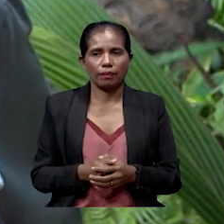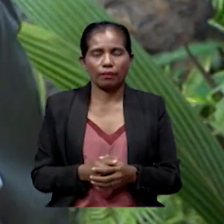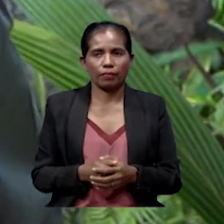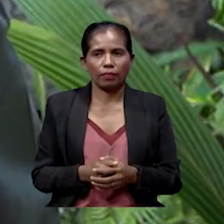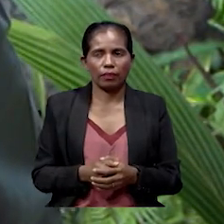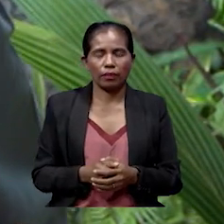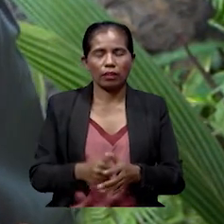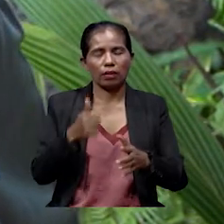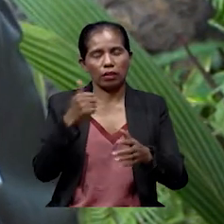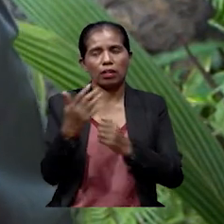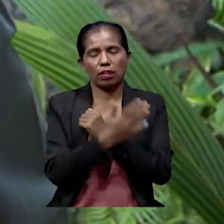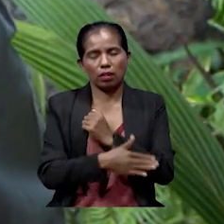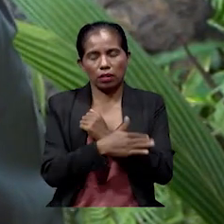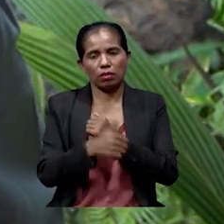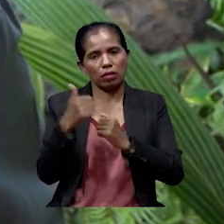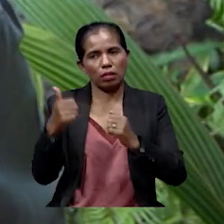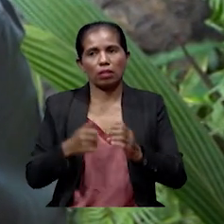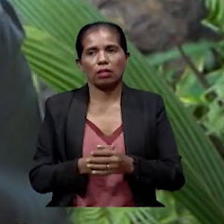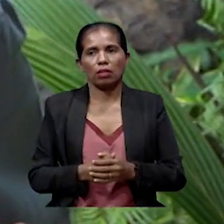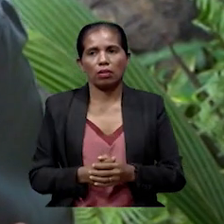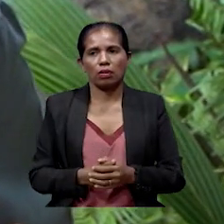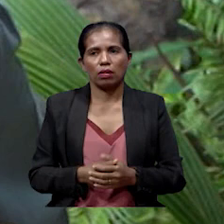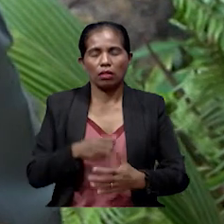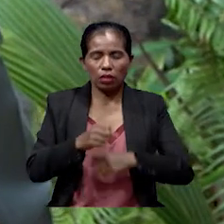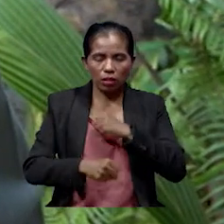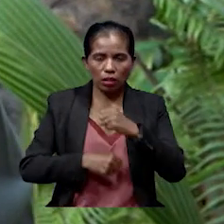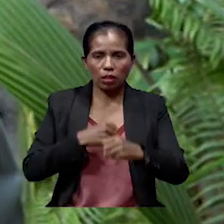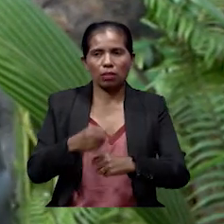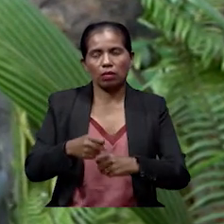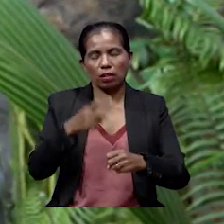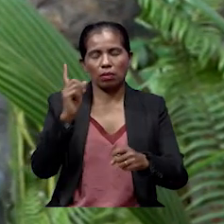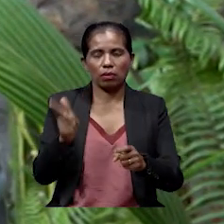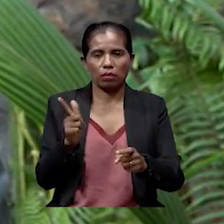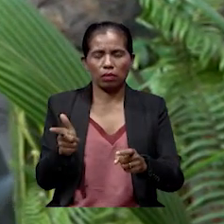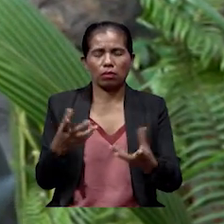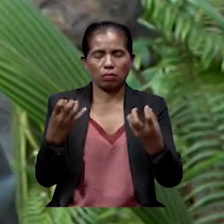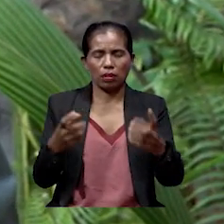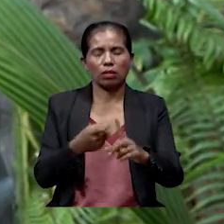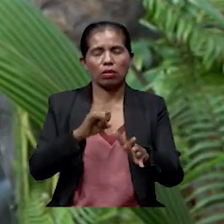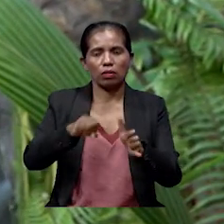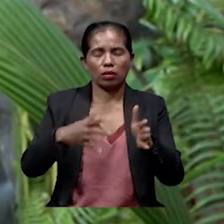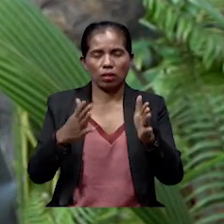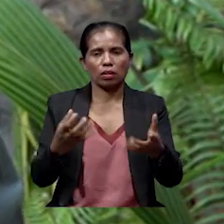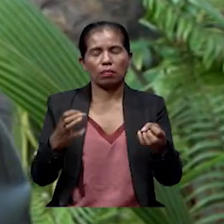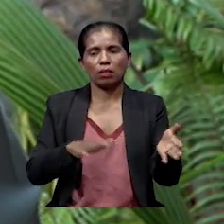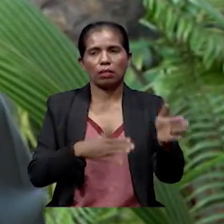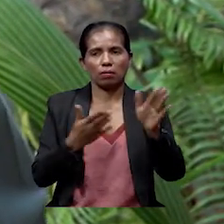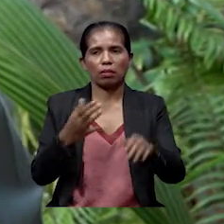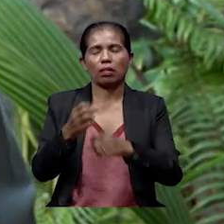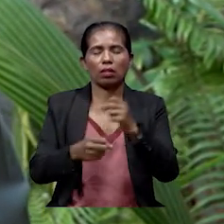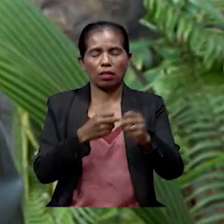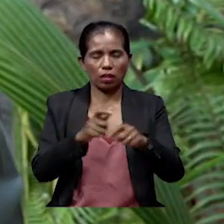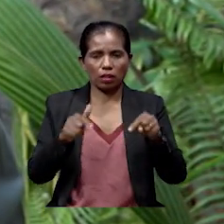balão, e a Rai Balão sofre perseguição, ameaças, oi, jornalista do Boqueira Mate, e a Tina